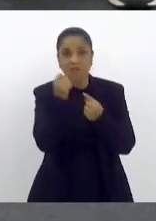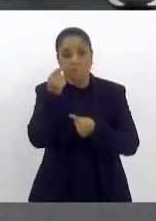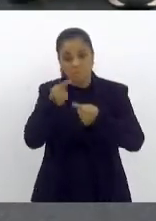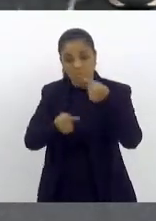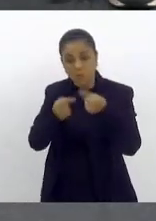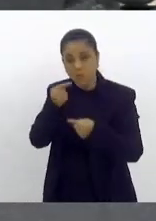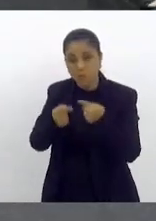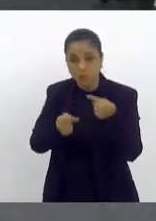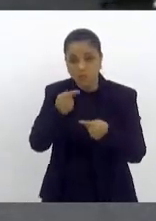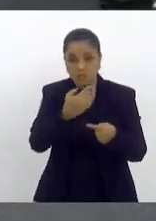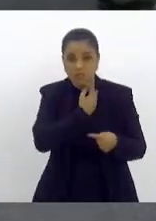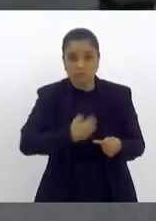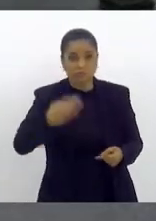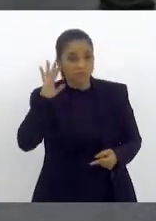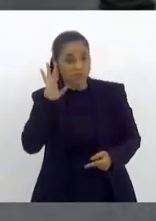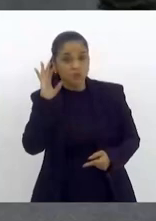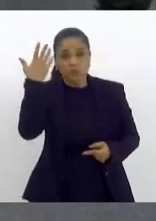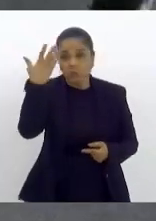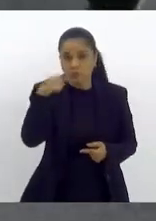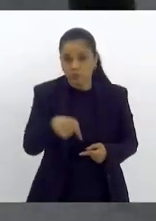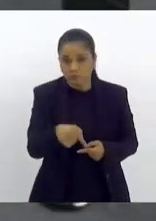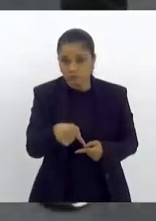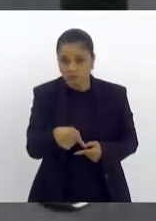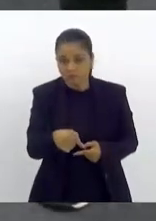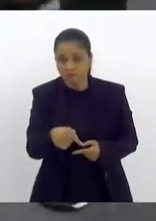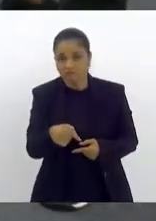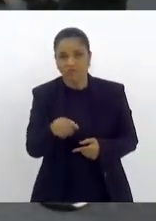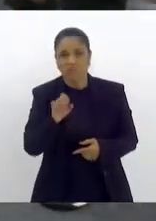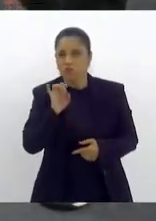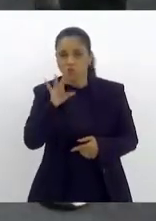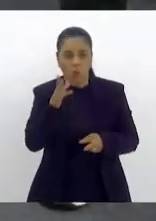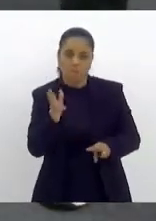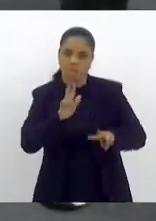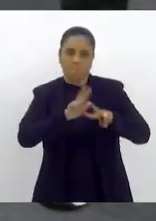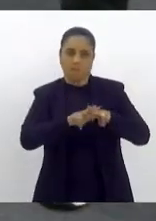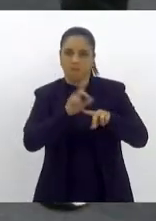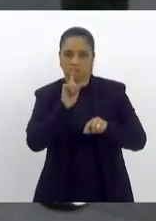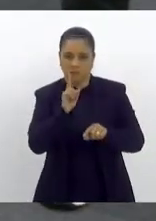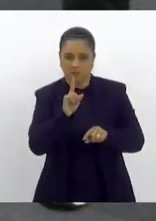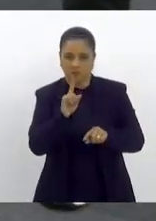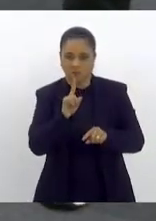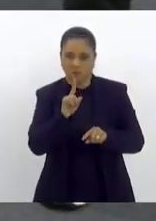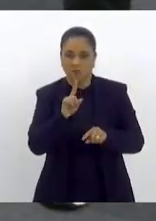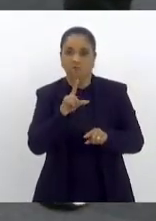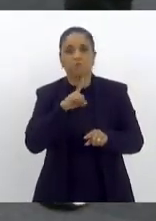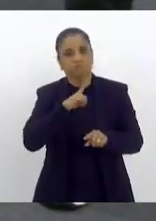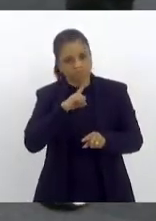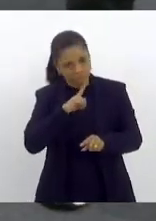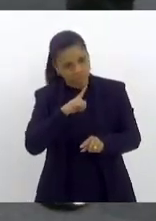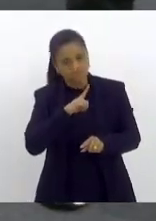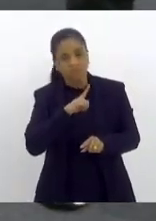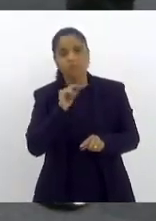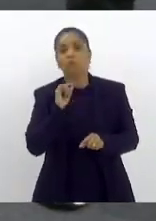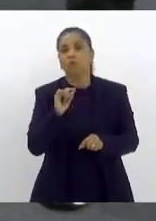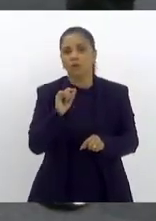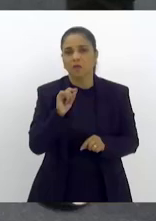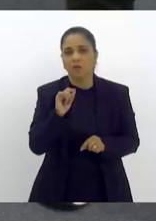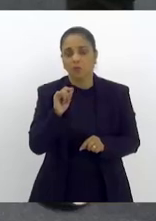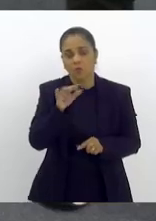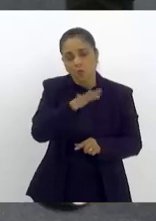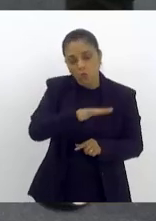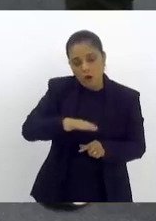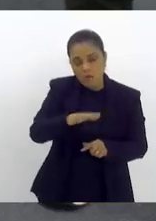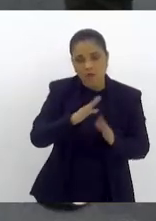política, encarar soluções que não sejam somente a punição. Soluções que passem, com certeza, pelo ambiente